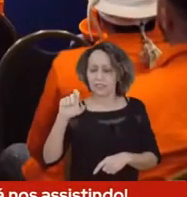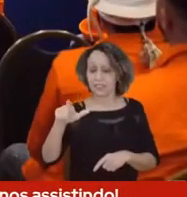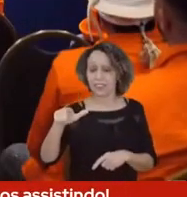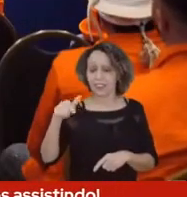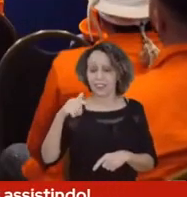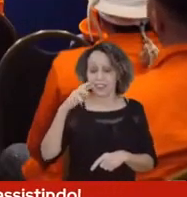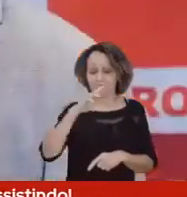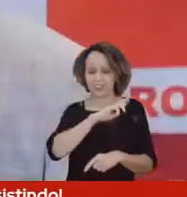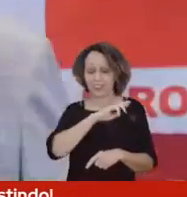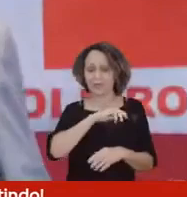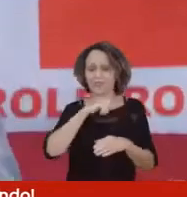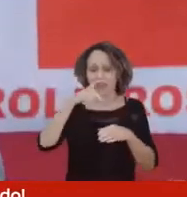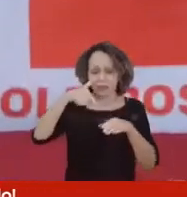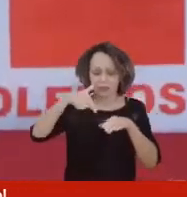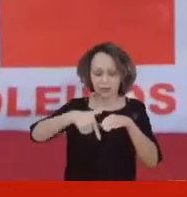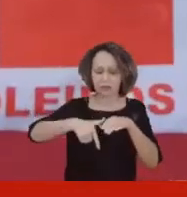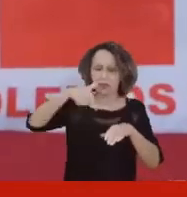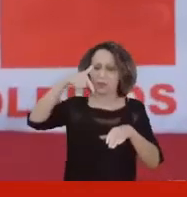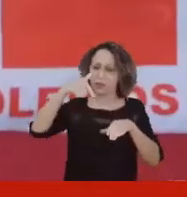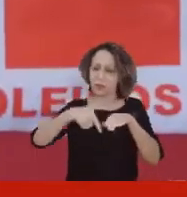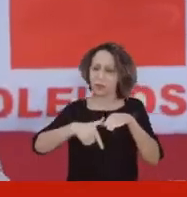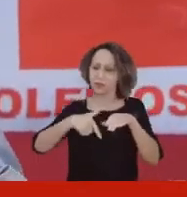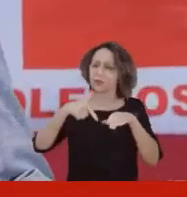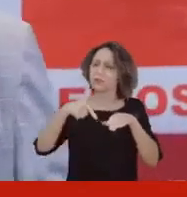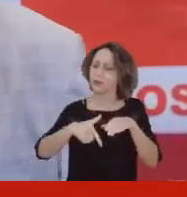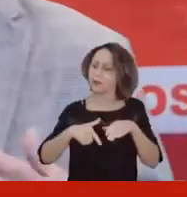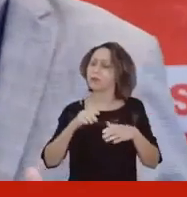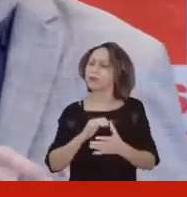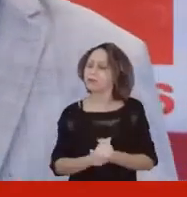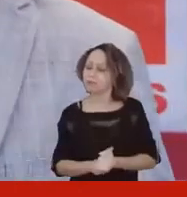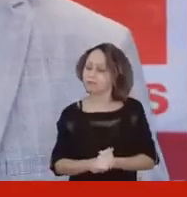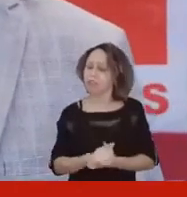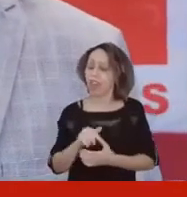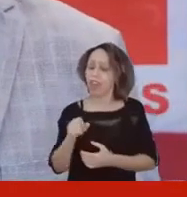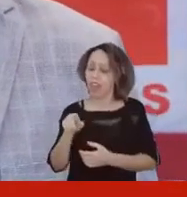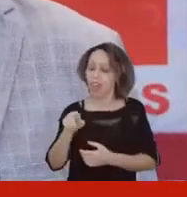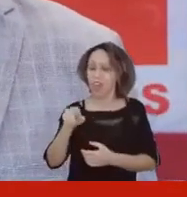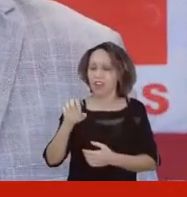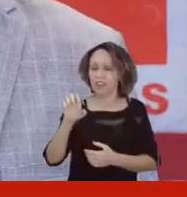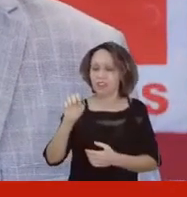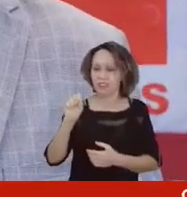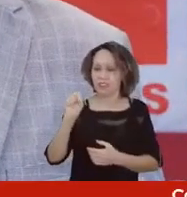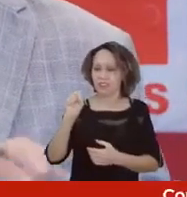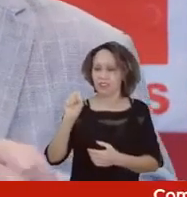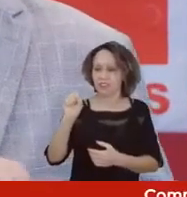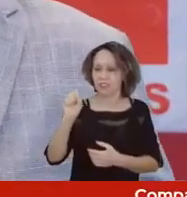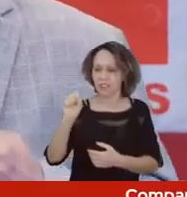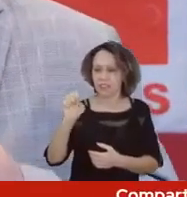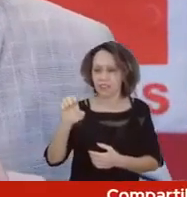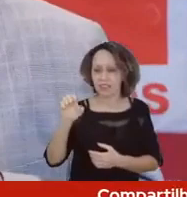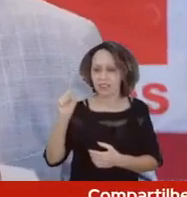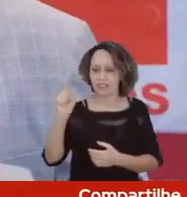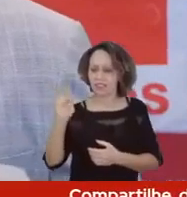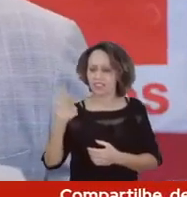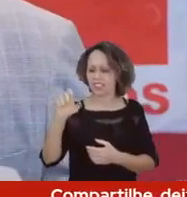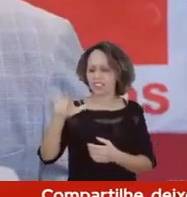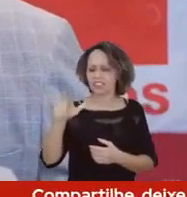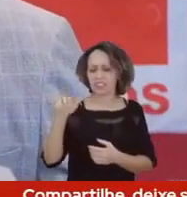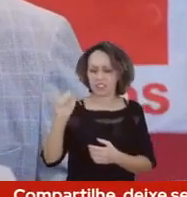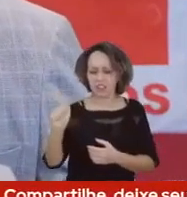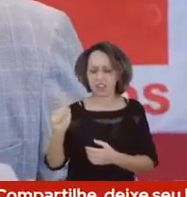de ver ele, sabe, ter a garra que tem. E eu, gente, eu só estou